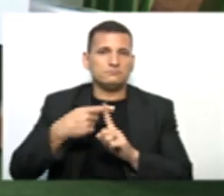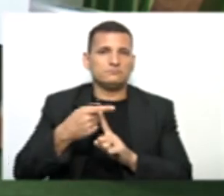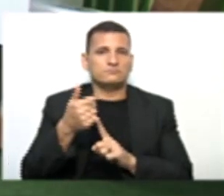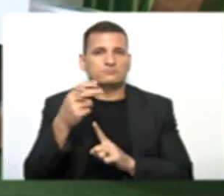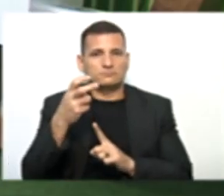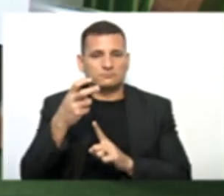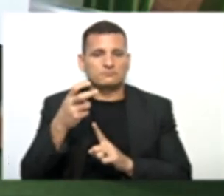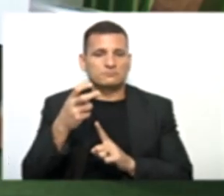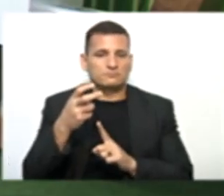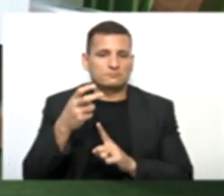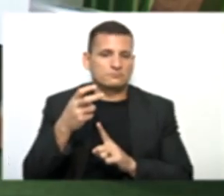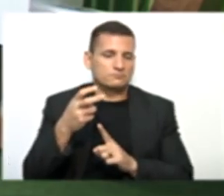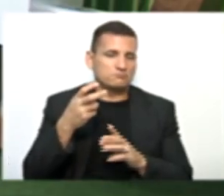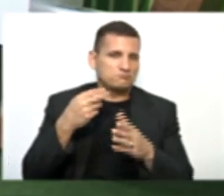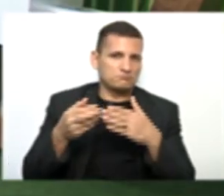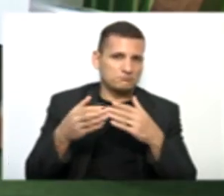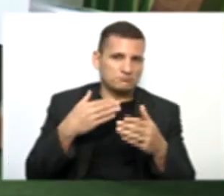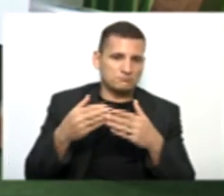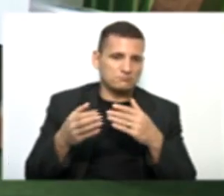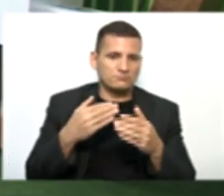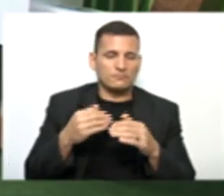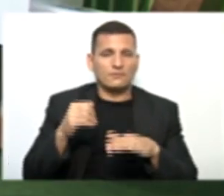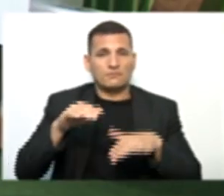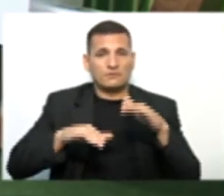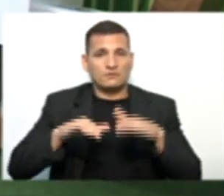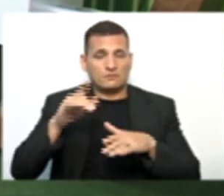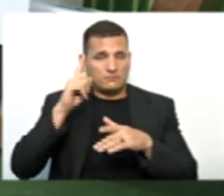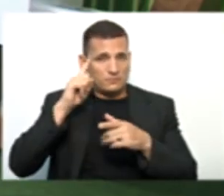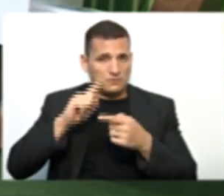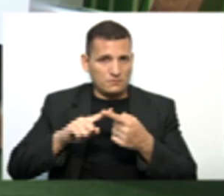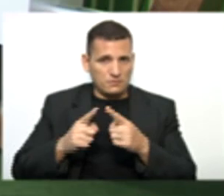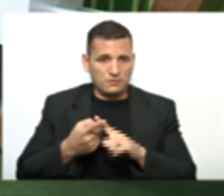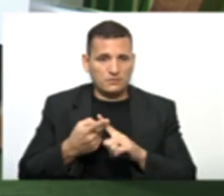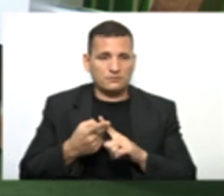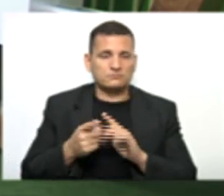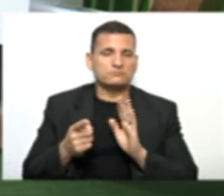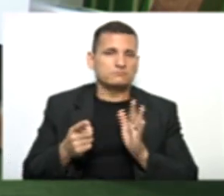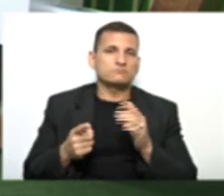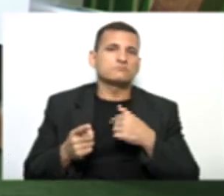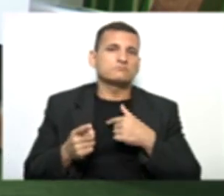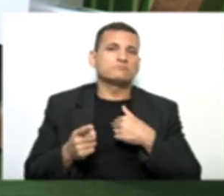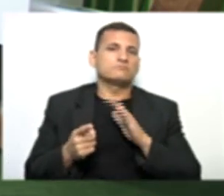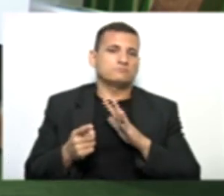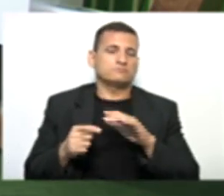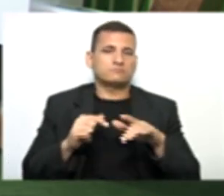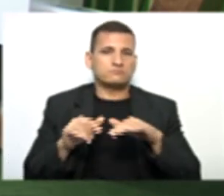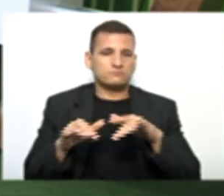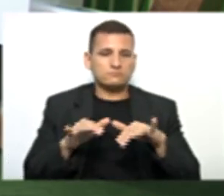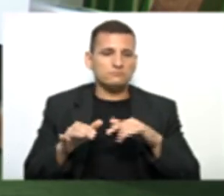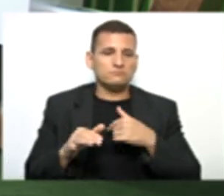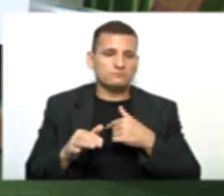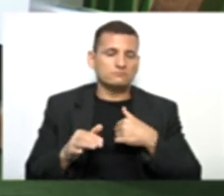Qualquer expressão, você pode... Dependendo da lógica, isso também já aconteceu comigo na maratona de programação,